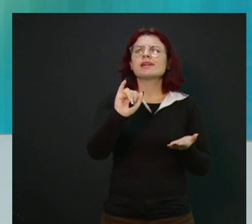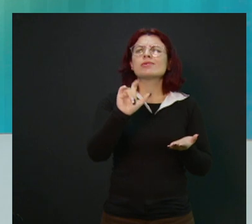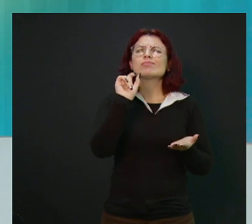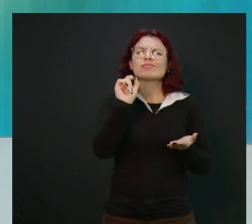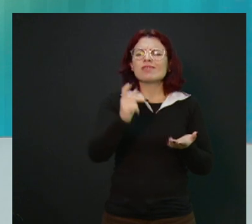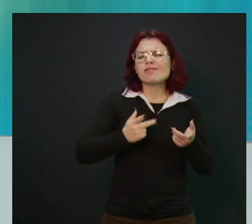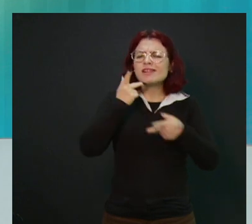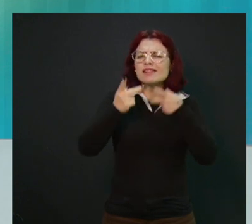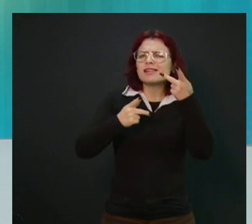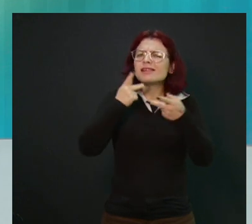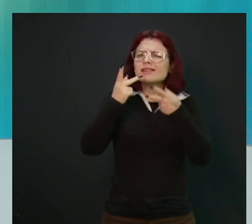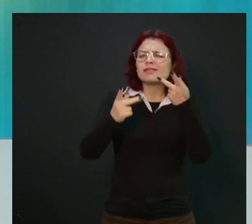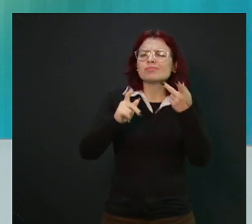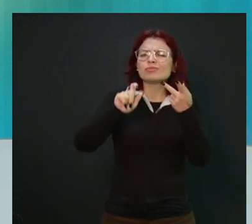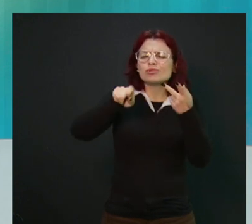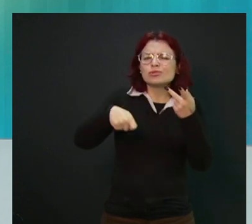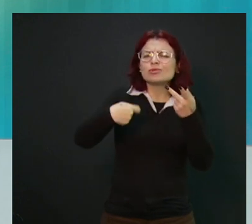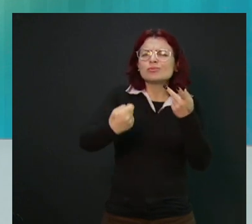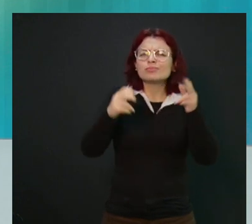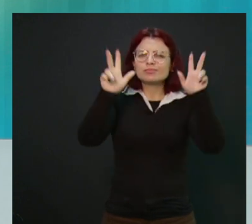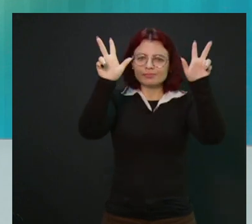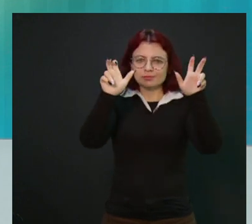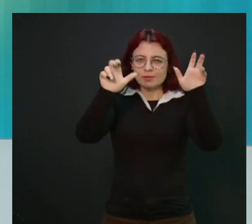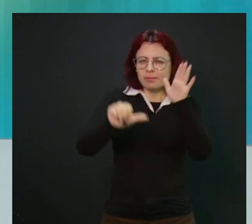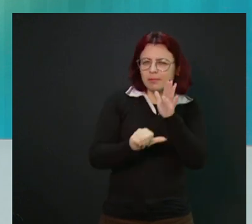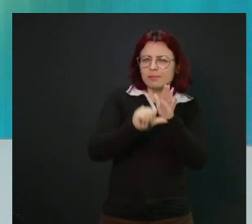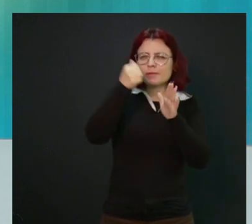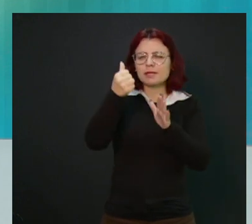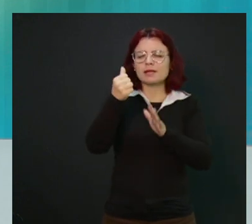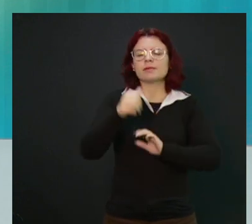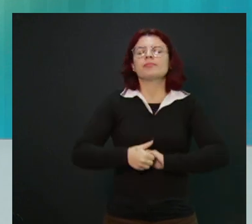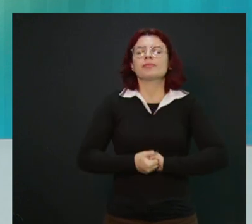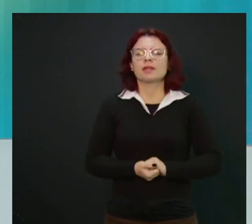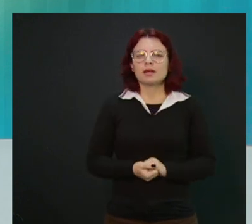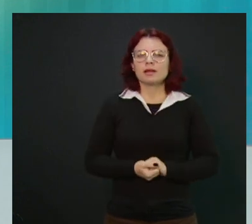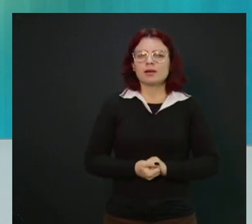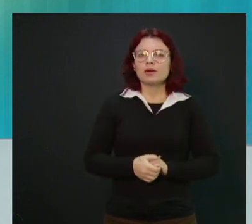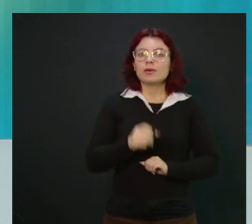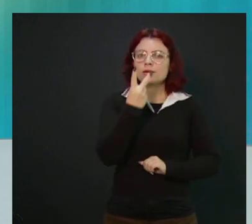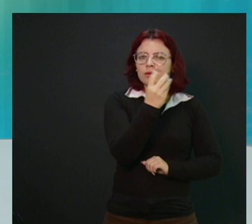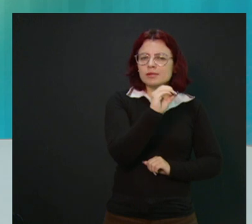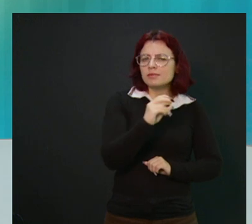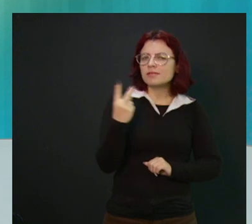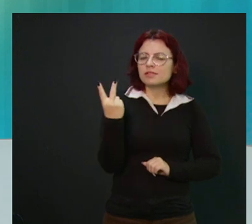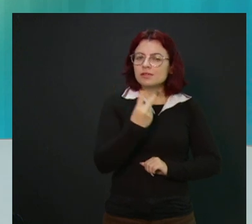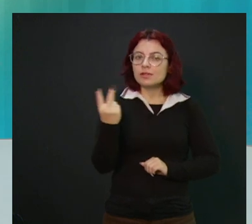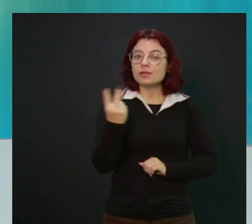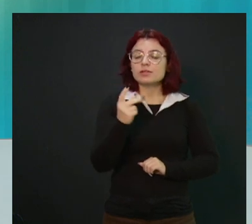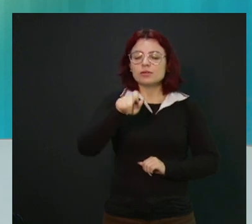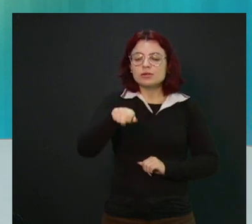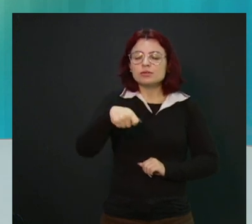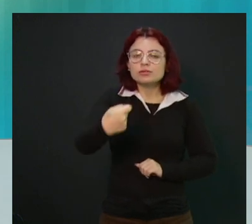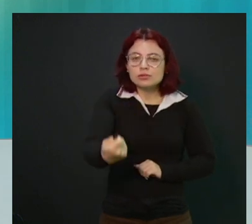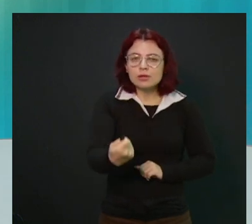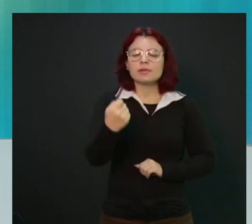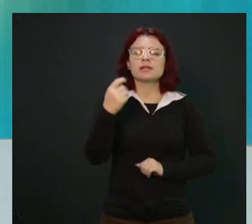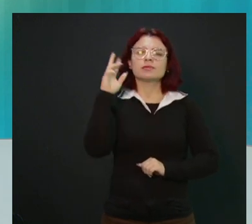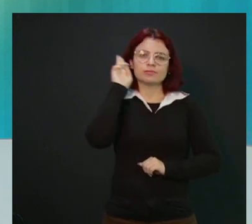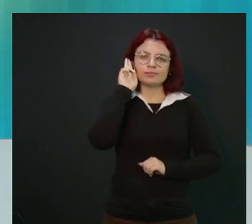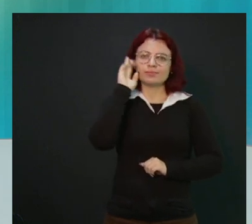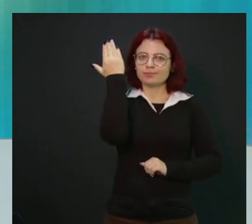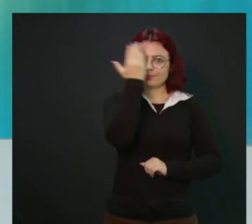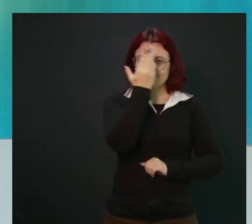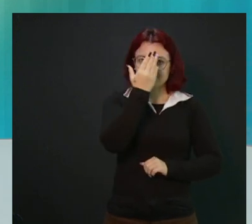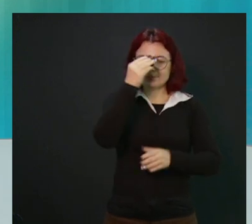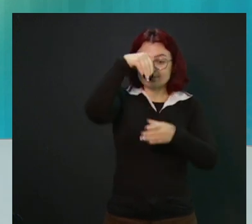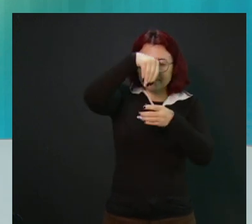abordar o nosso primeiro webinar de 2022 sobre a surdocegueira, aqui no